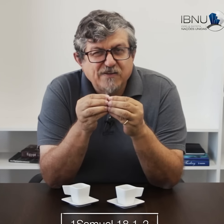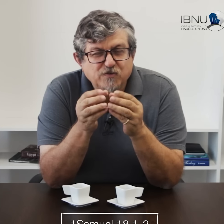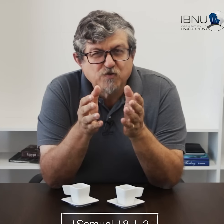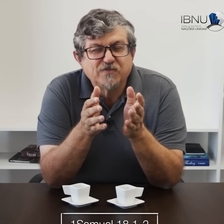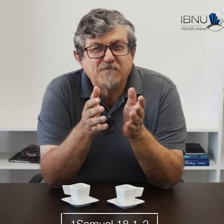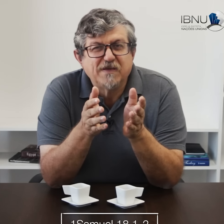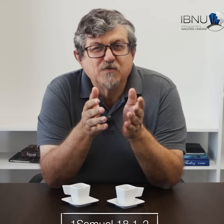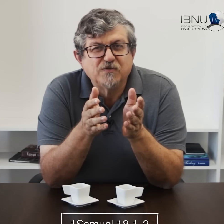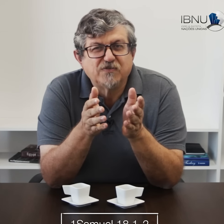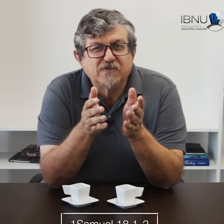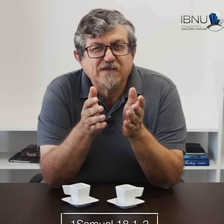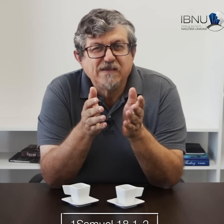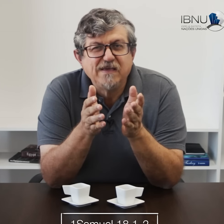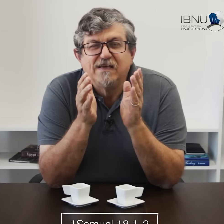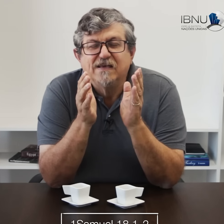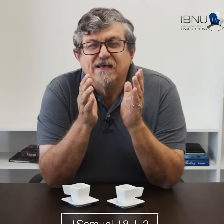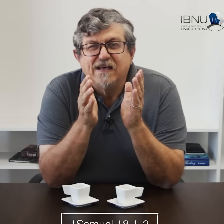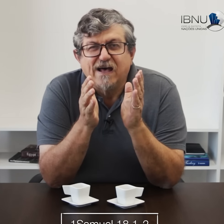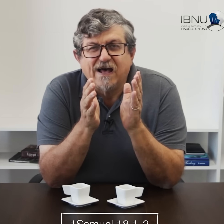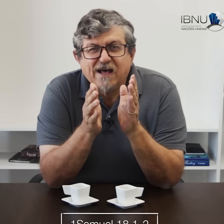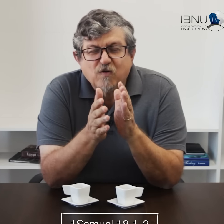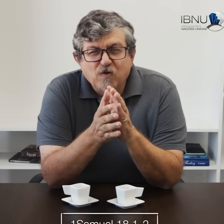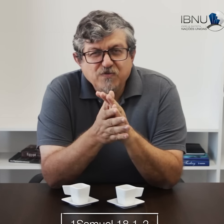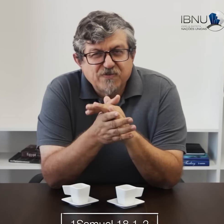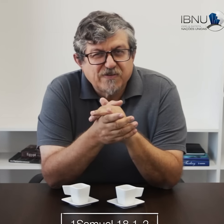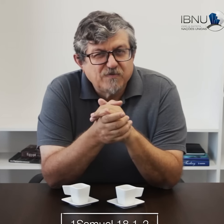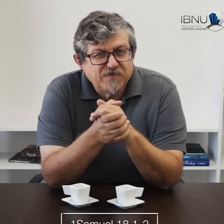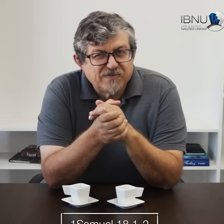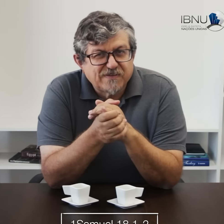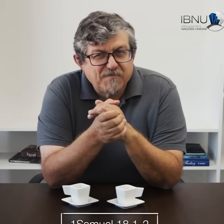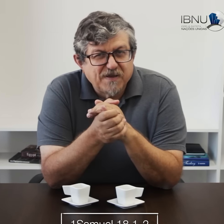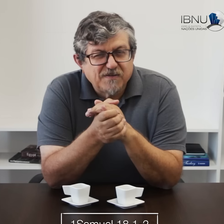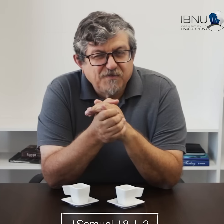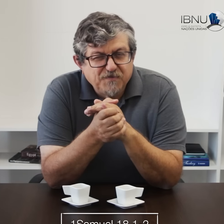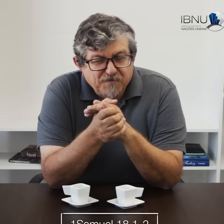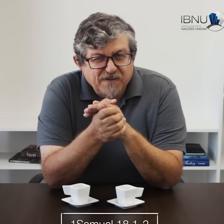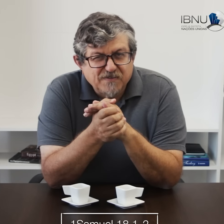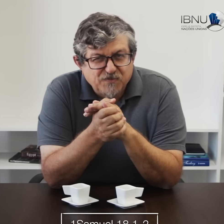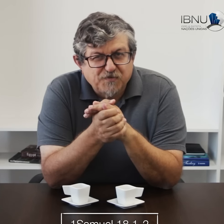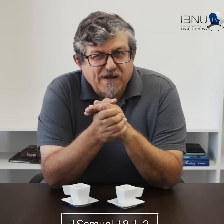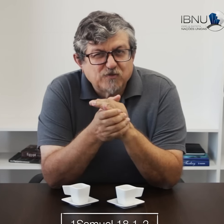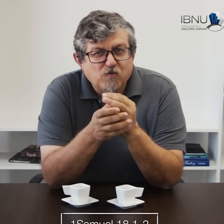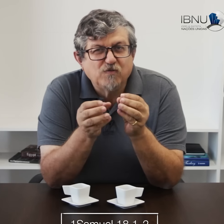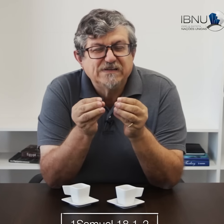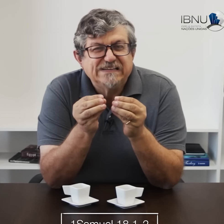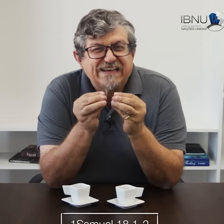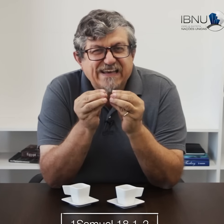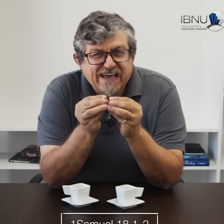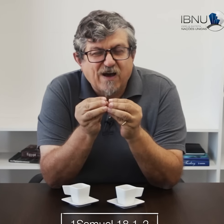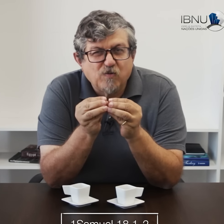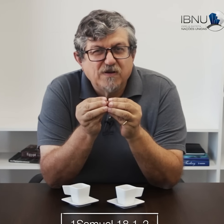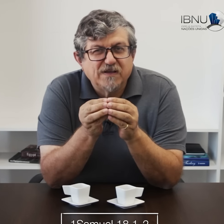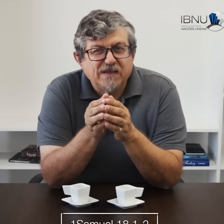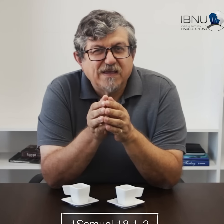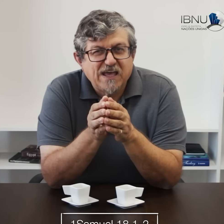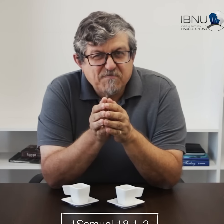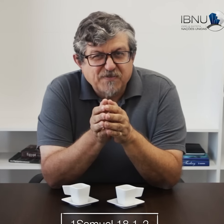realidade dos amigos e a condição de saber viver de fato com